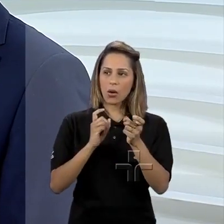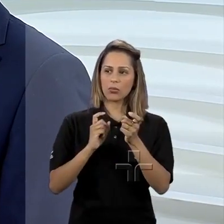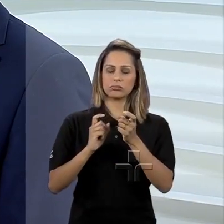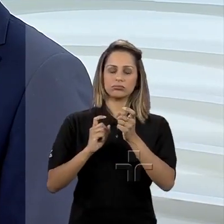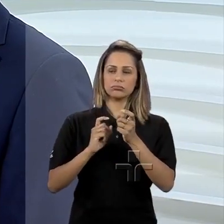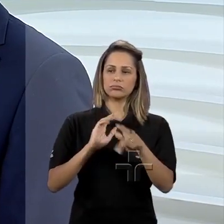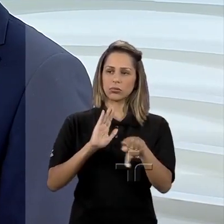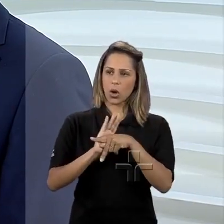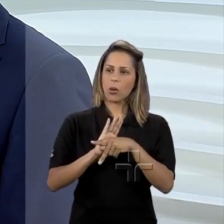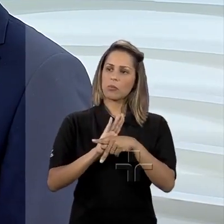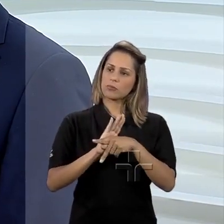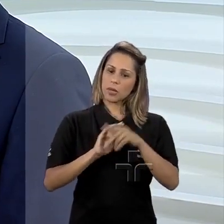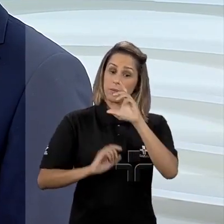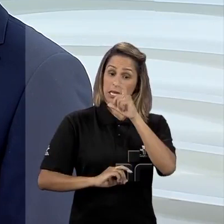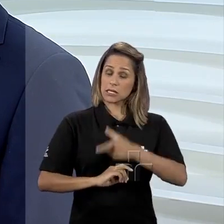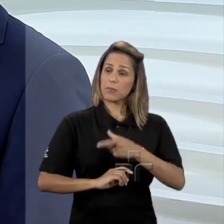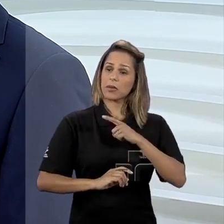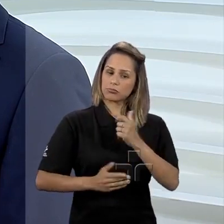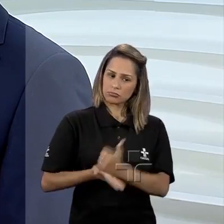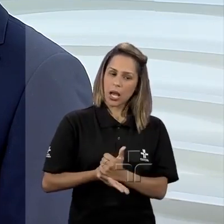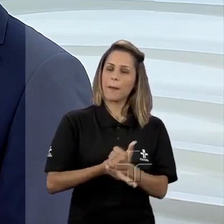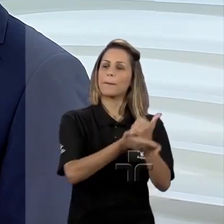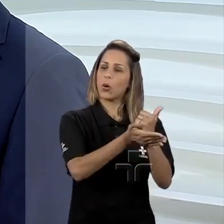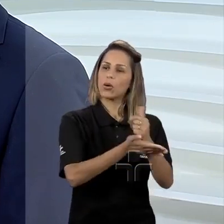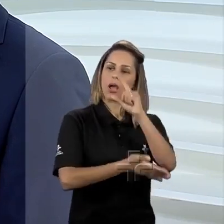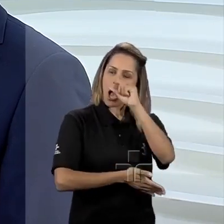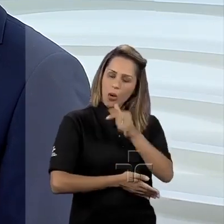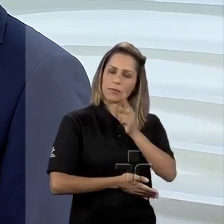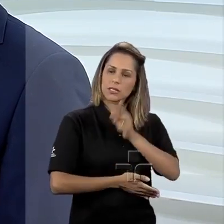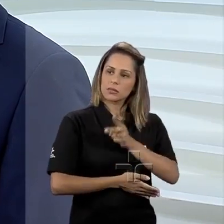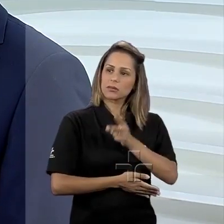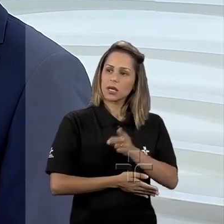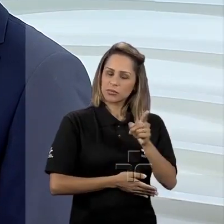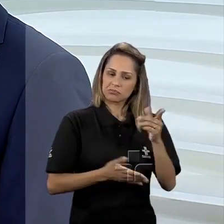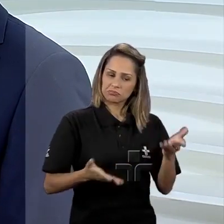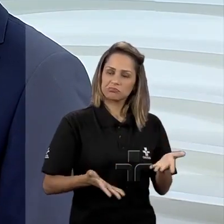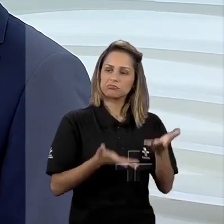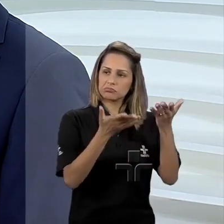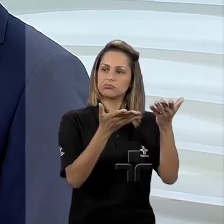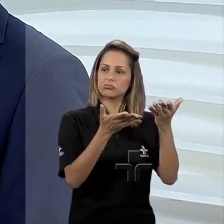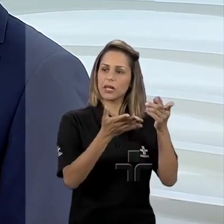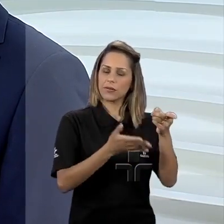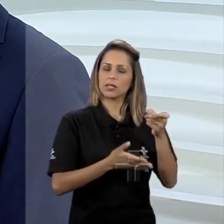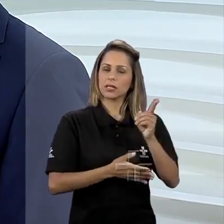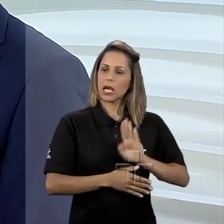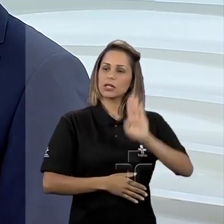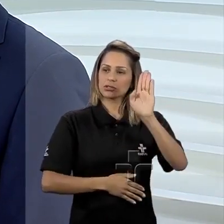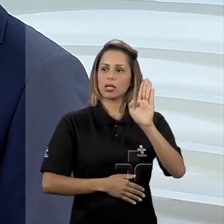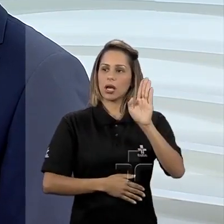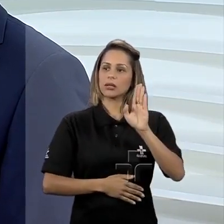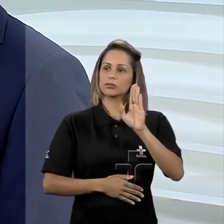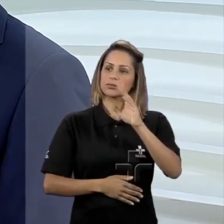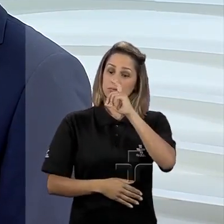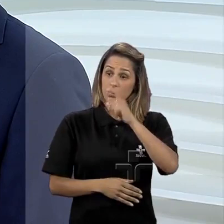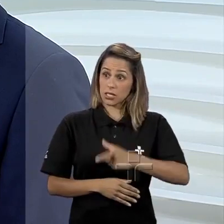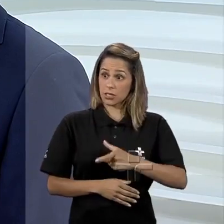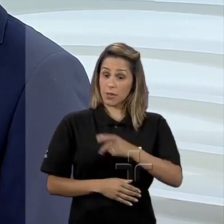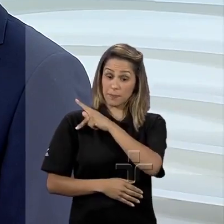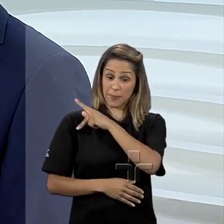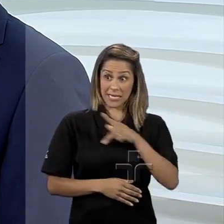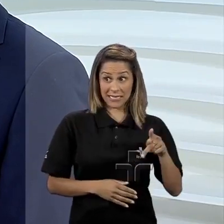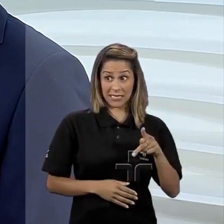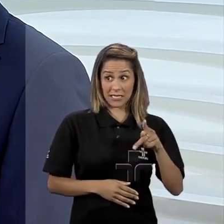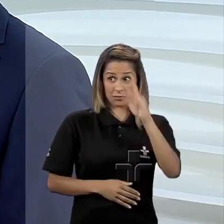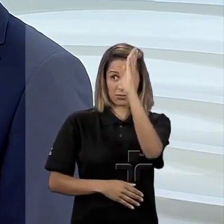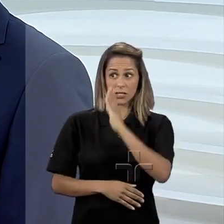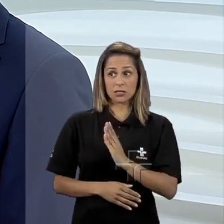o meu apoio a ele para que ele fosse aclamado, como de fato foi candidato do PSDB à presidência da República. Isso foi